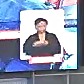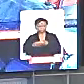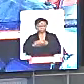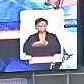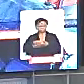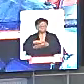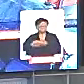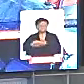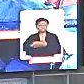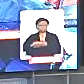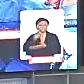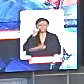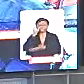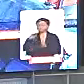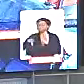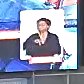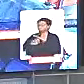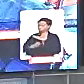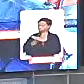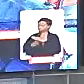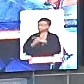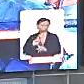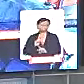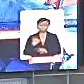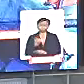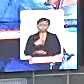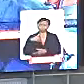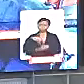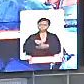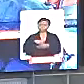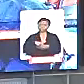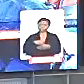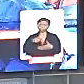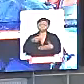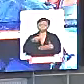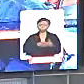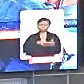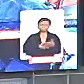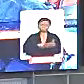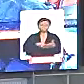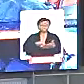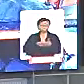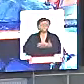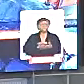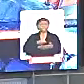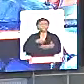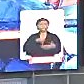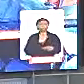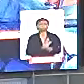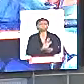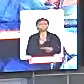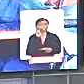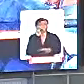defender o interesse do povo do nosso povo e temos que repensar o transporte